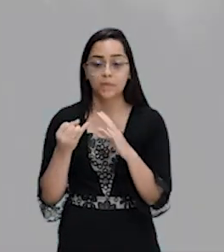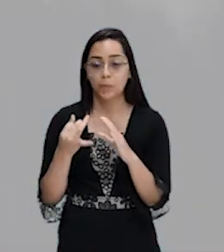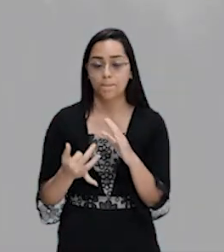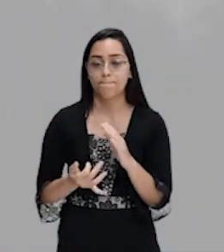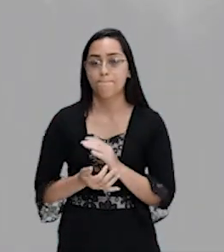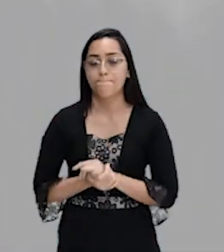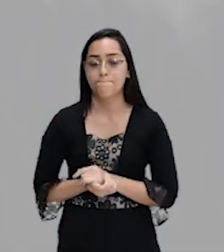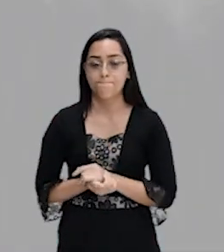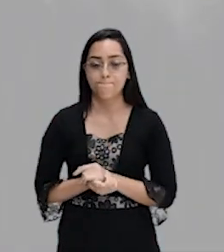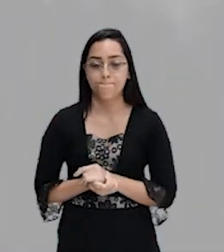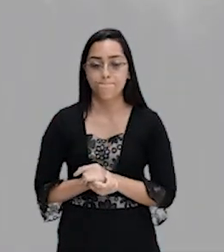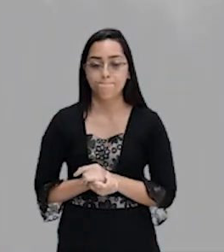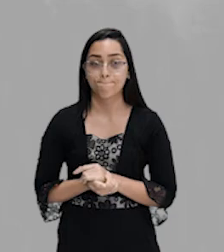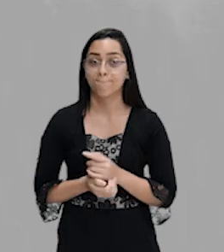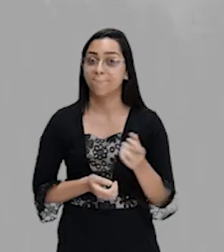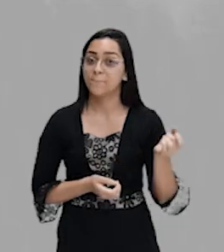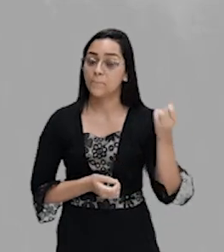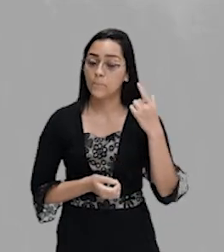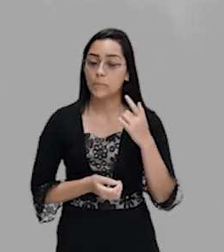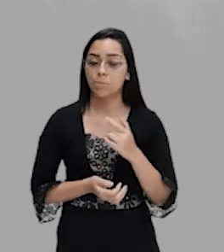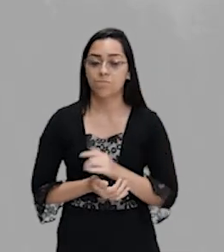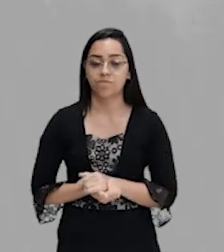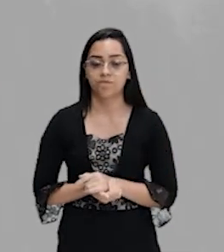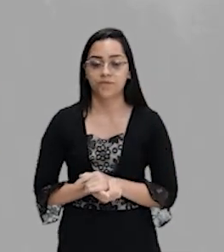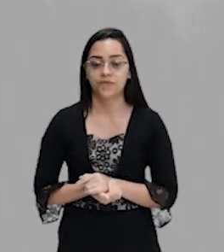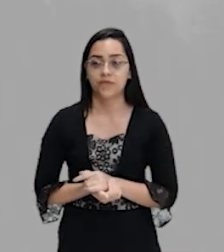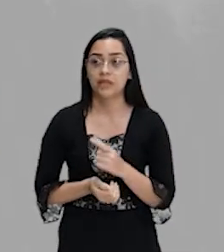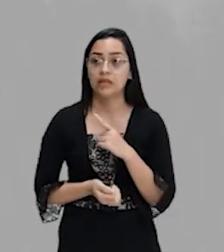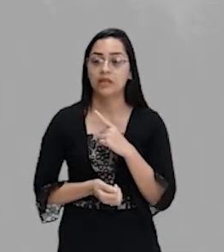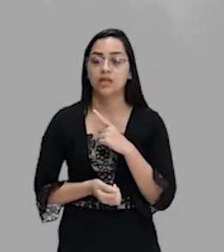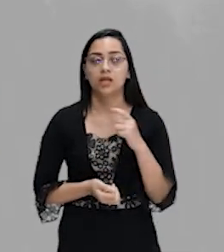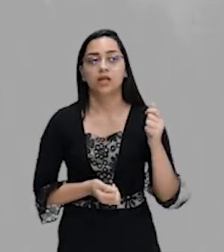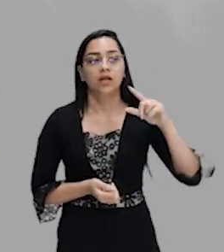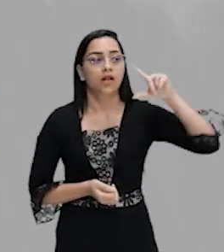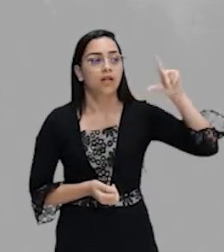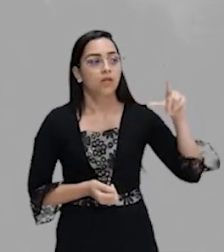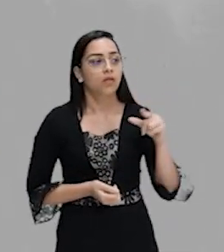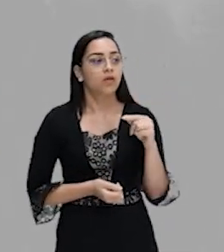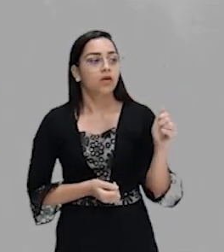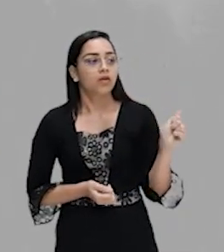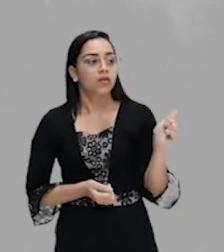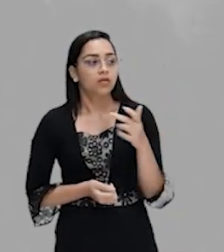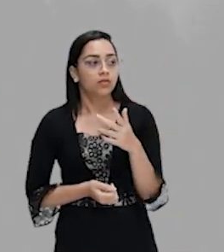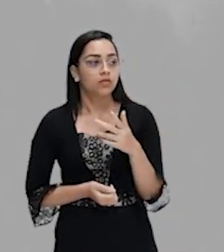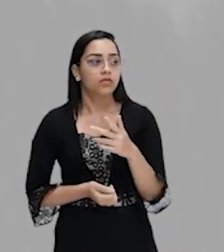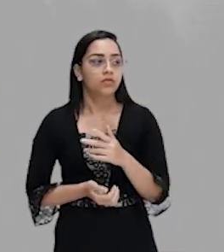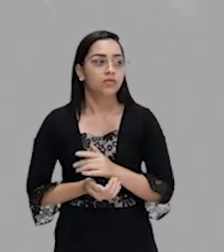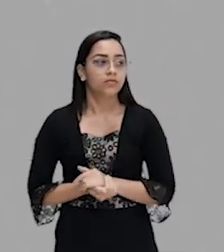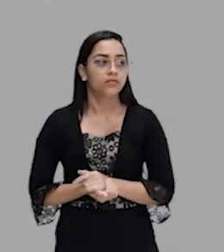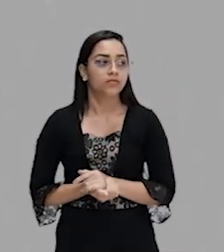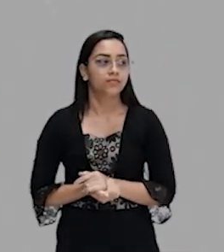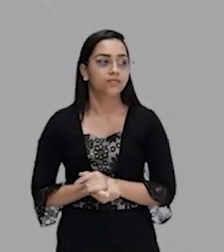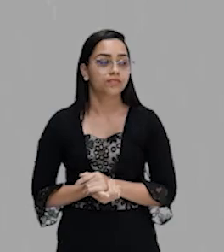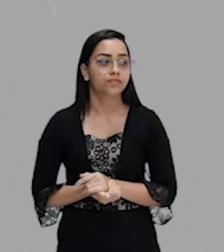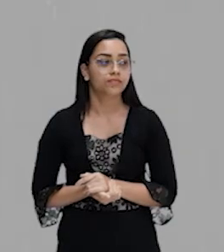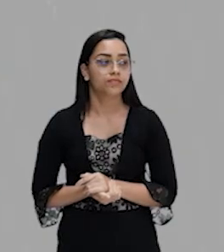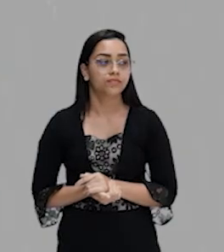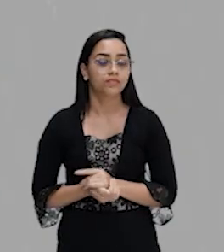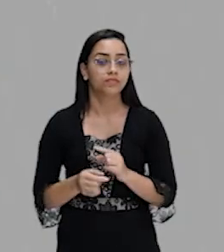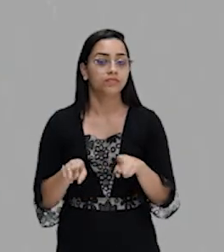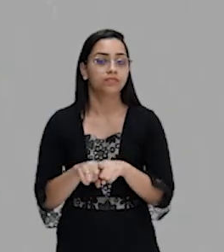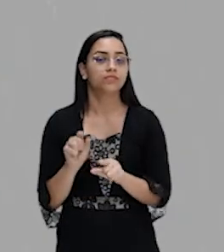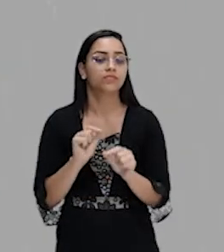aí essas fases? Muito simples, ok? A Lua nova, ok? É quando a parte